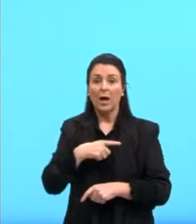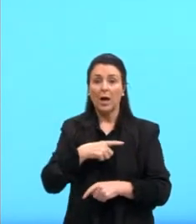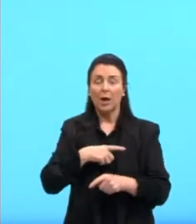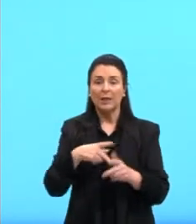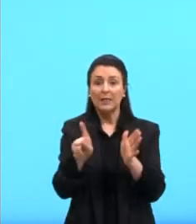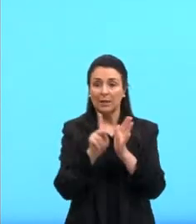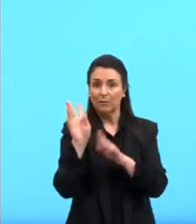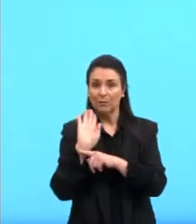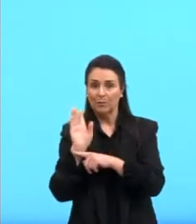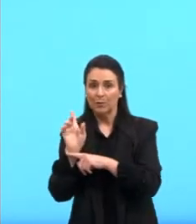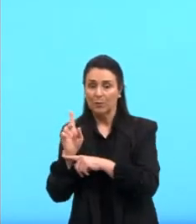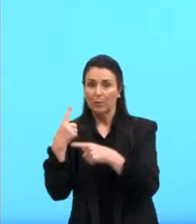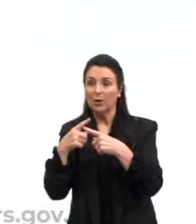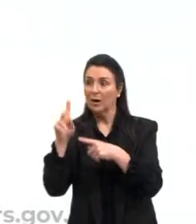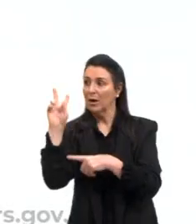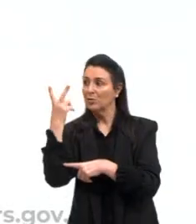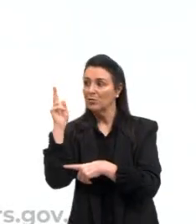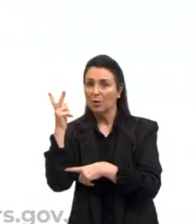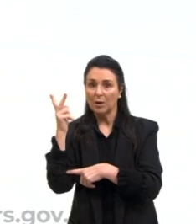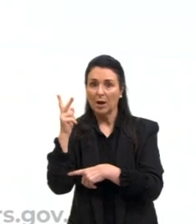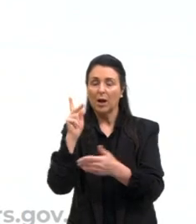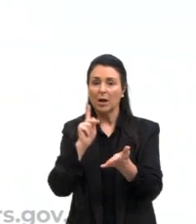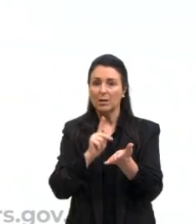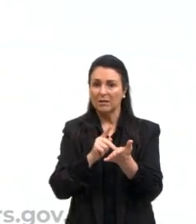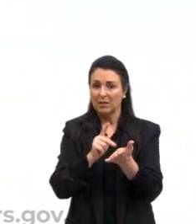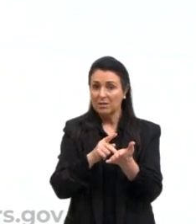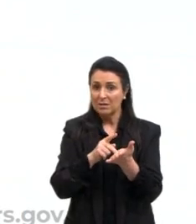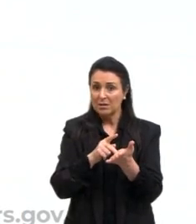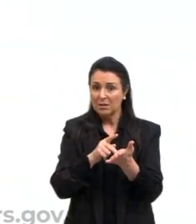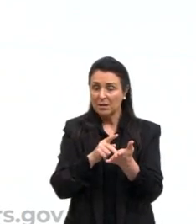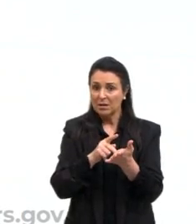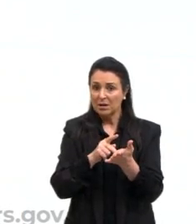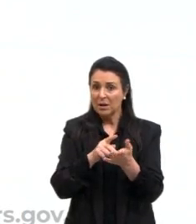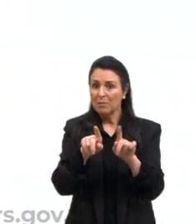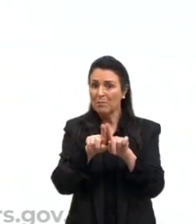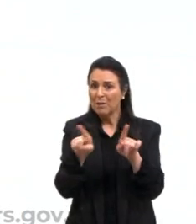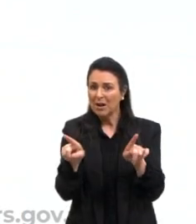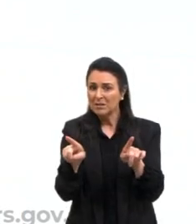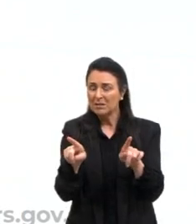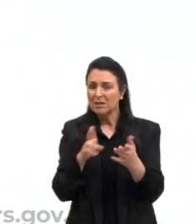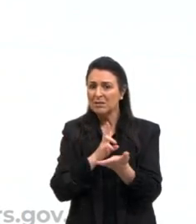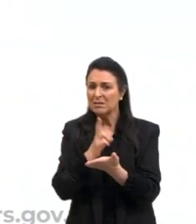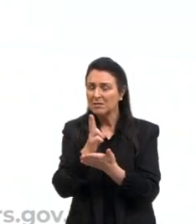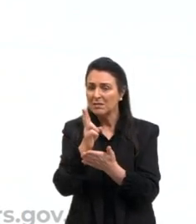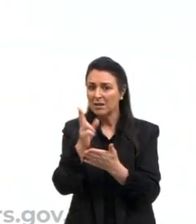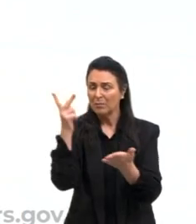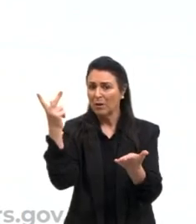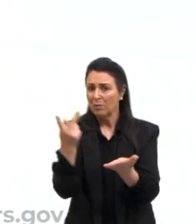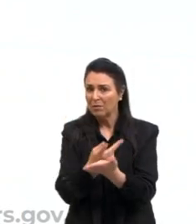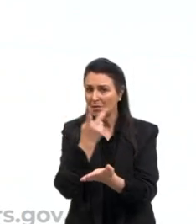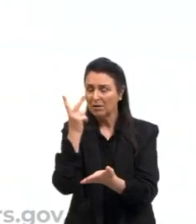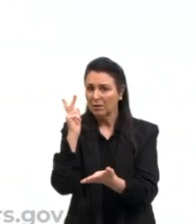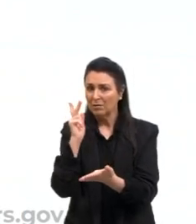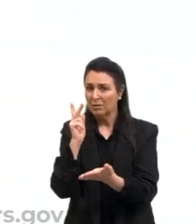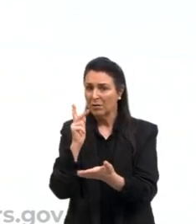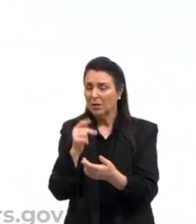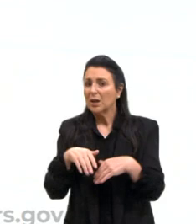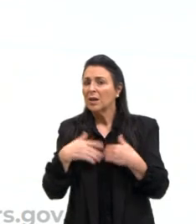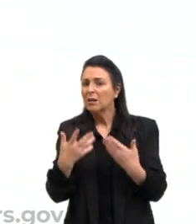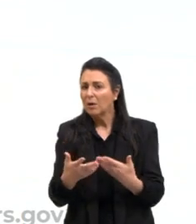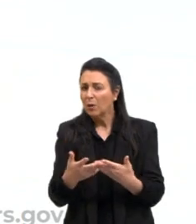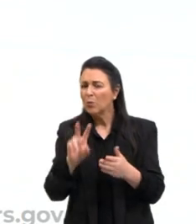Literatura e inverossímel ou seja aquela história não aconteceu mas ela está sempre acontecendo o que que isso quer dizer quer dizer o